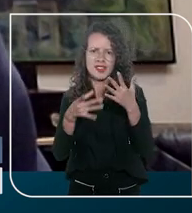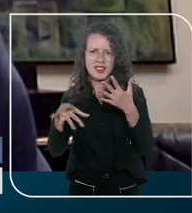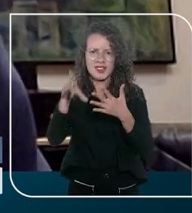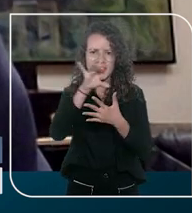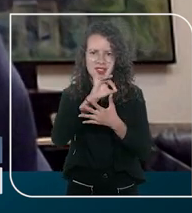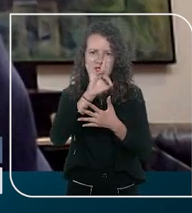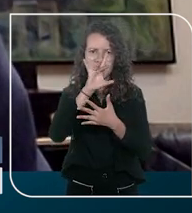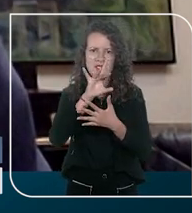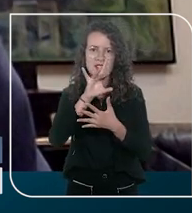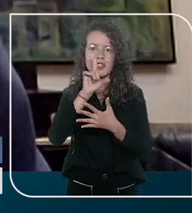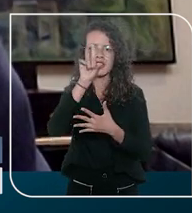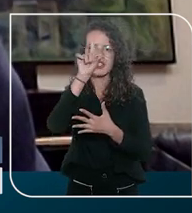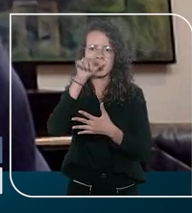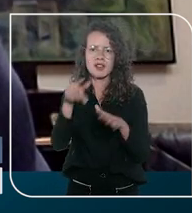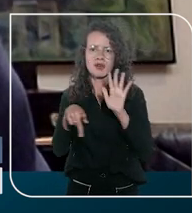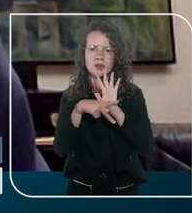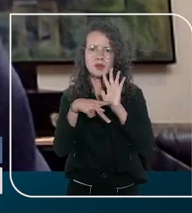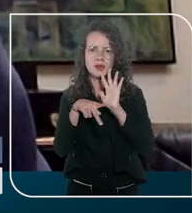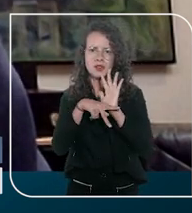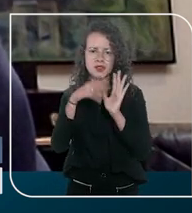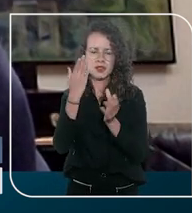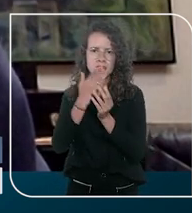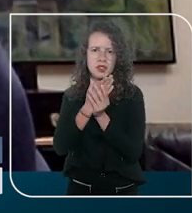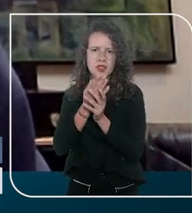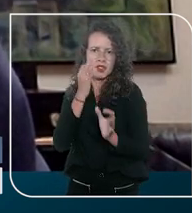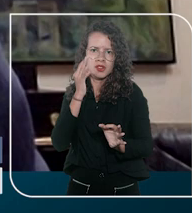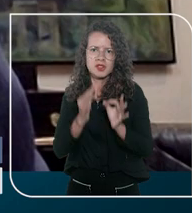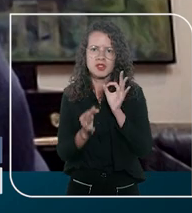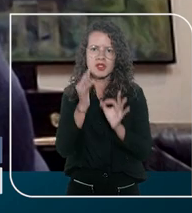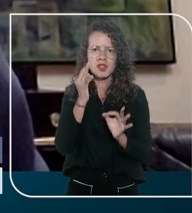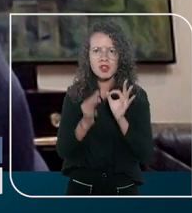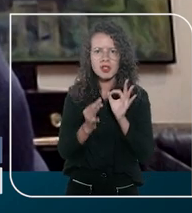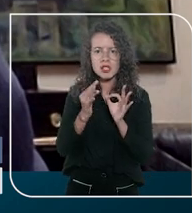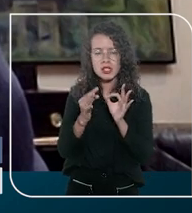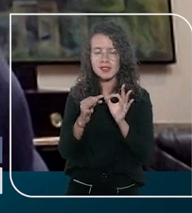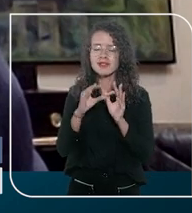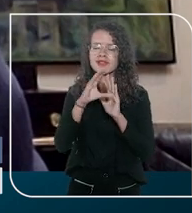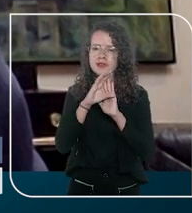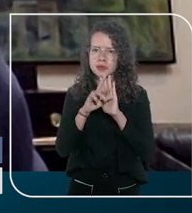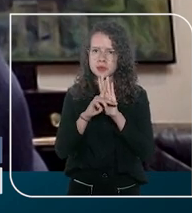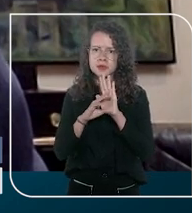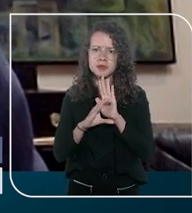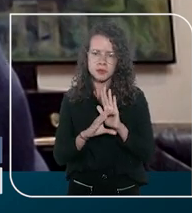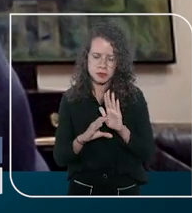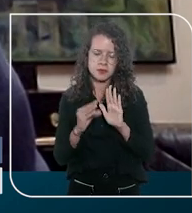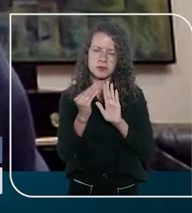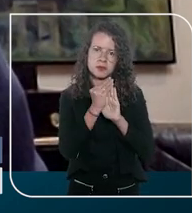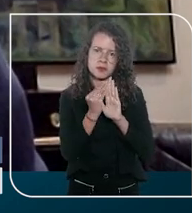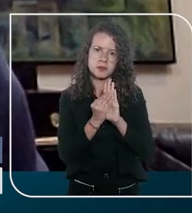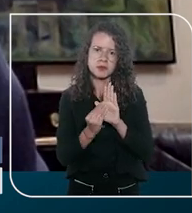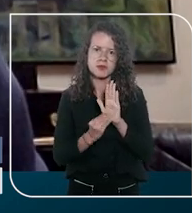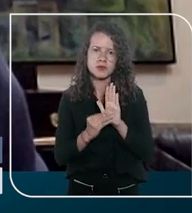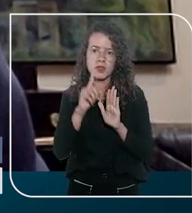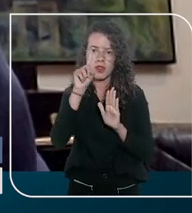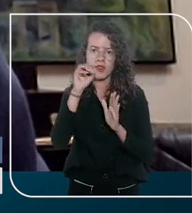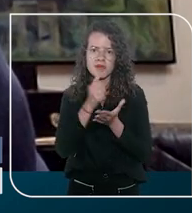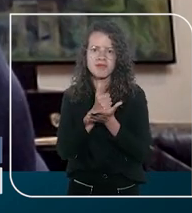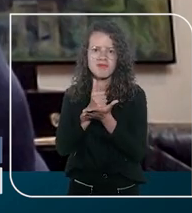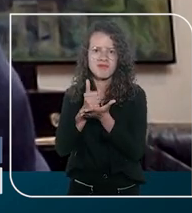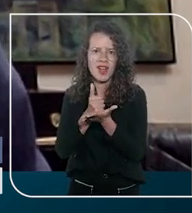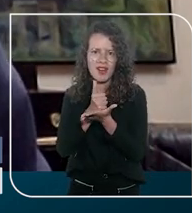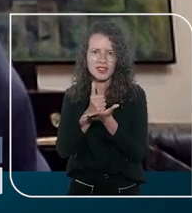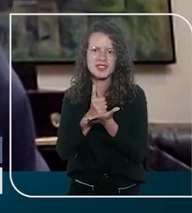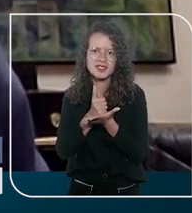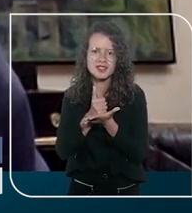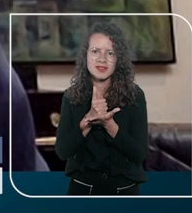princípio processual, né, que está lá na parte geral do Código de Processo Civil, entre os fundamentos da própria ideia